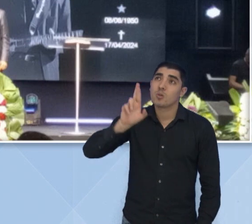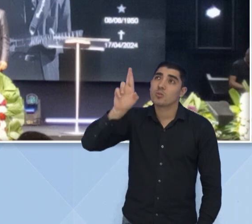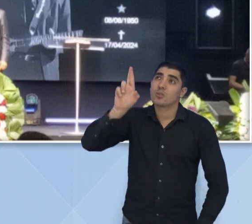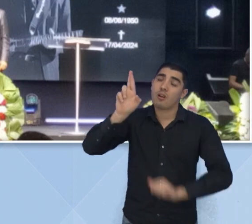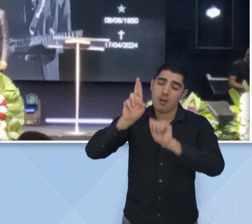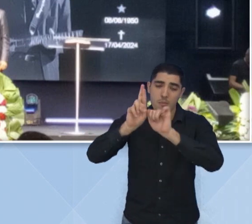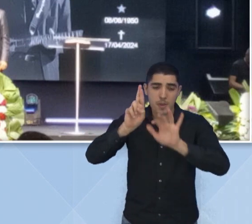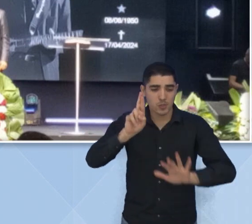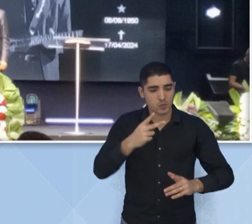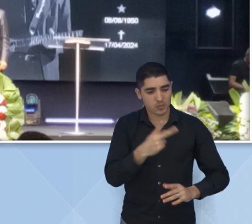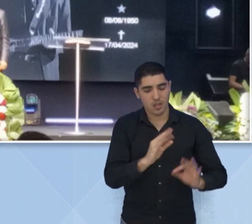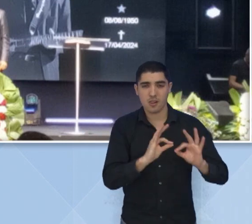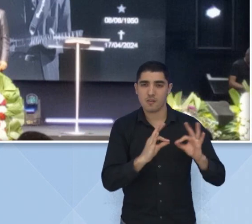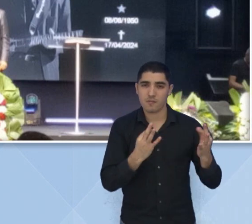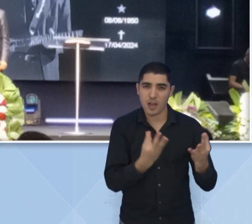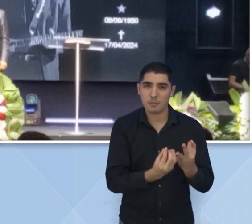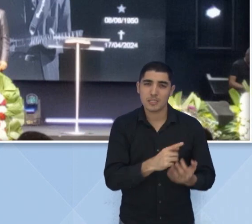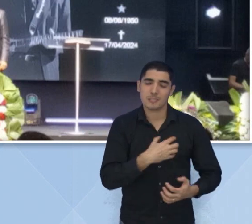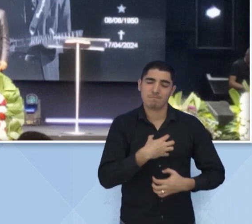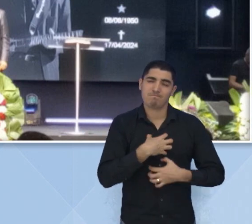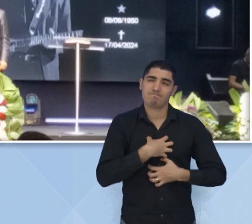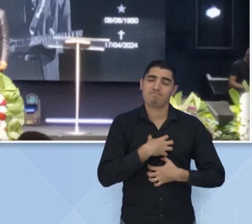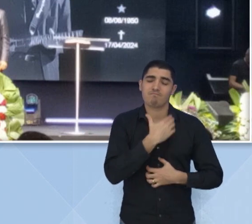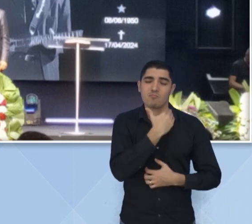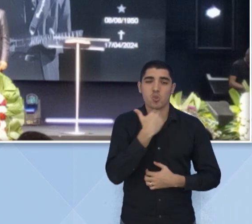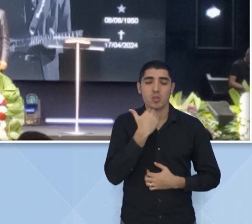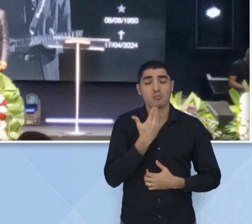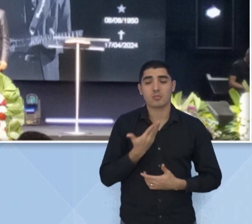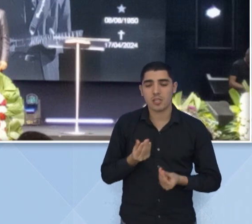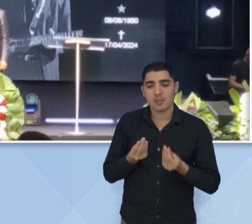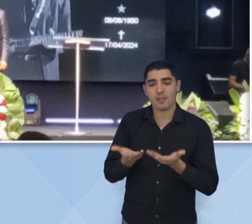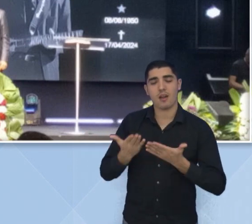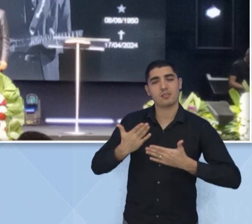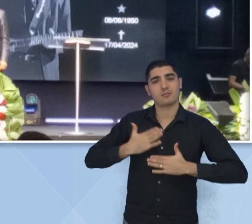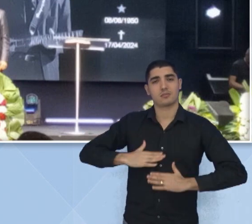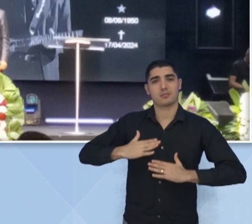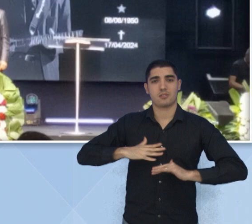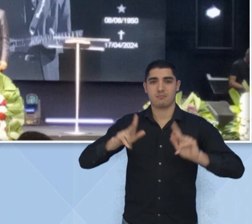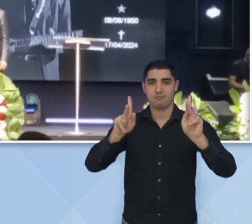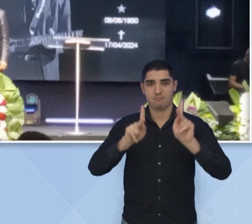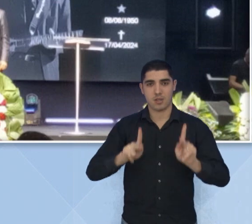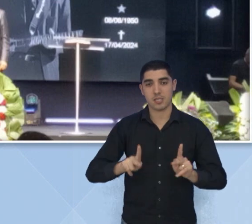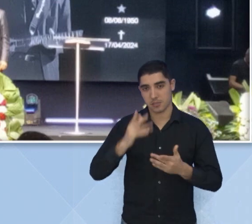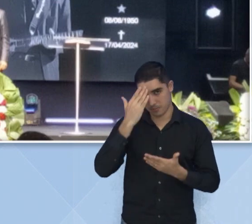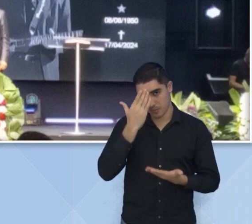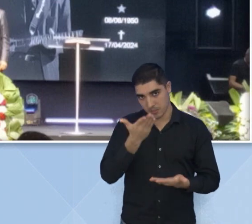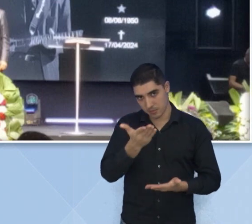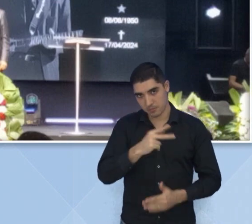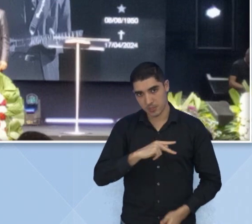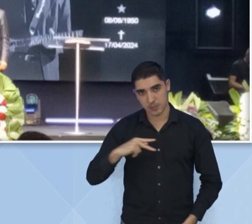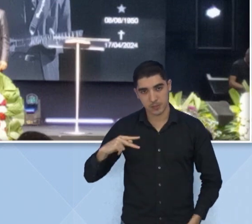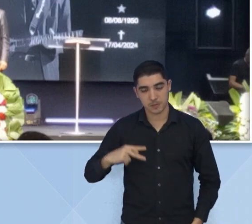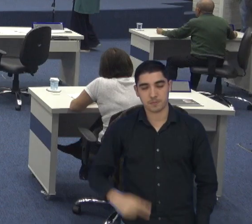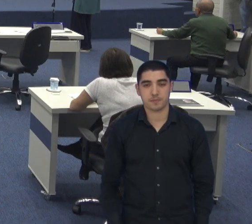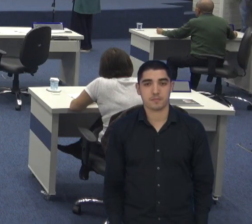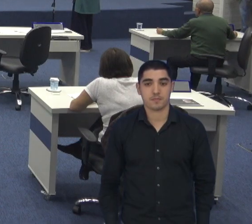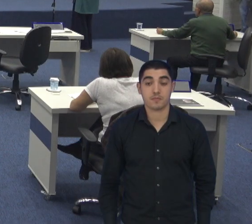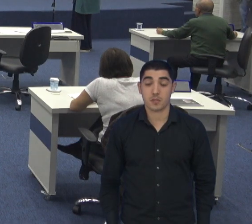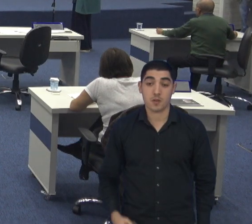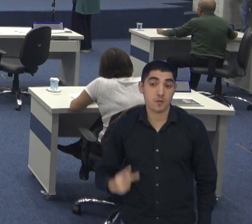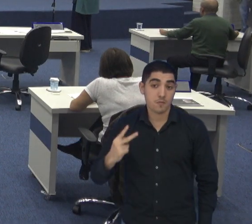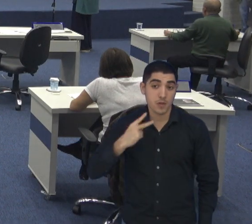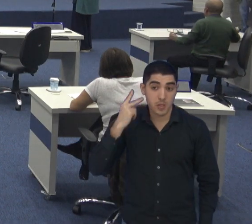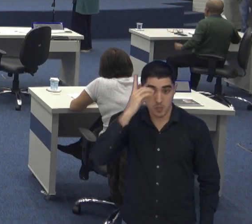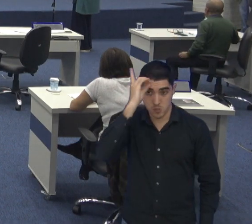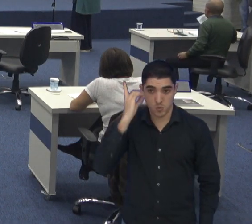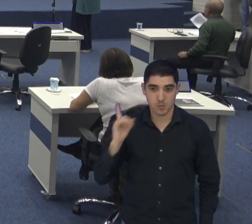com a dor da separação. Que descanse em paz, então, o Braguinha. Obrigado, senhor presidente. Questão de ordem, vereador